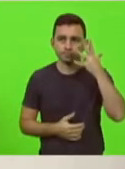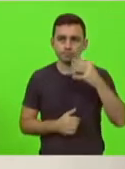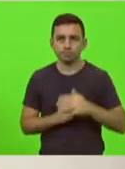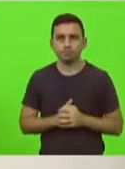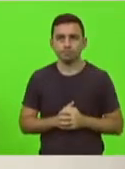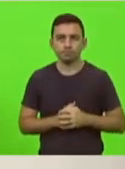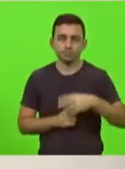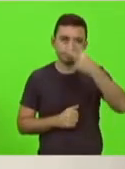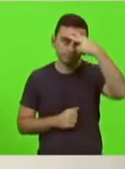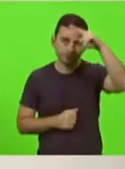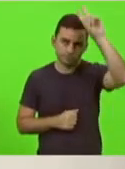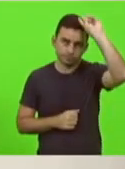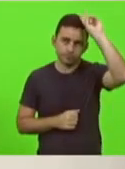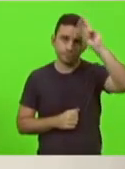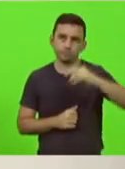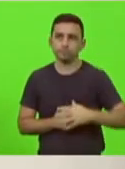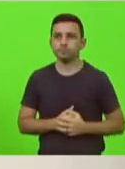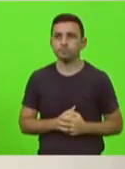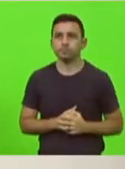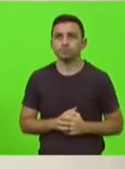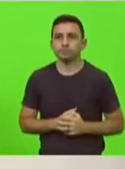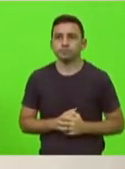doutor Vicente Caro Preço.